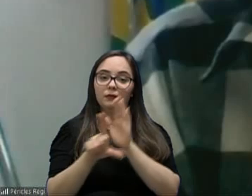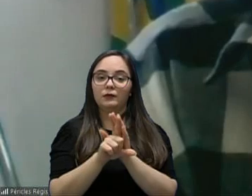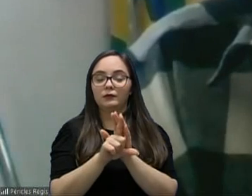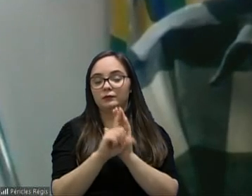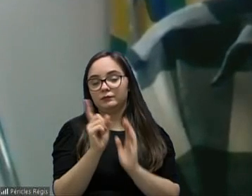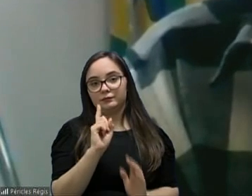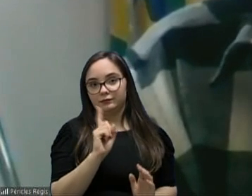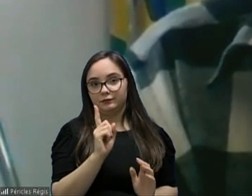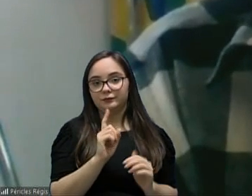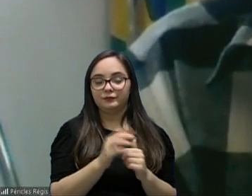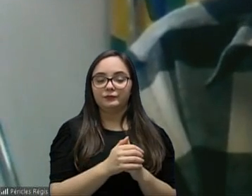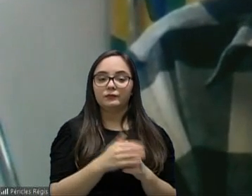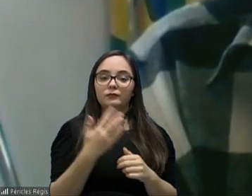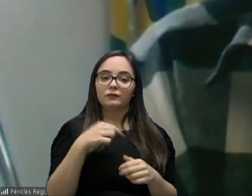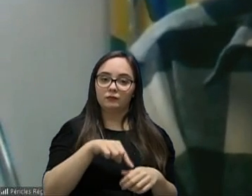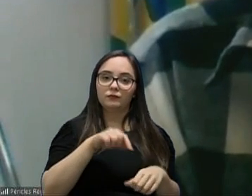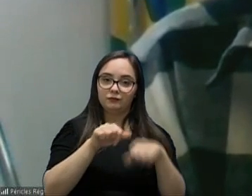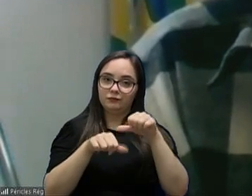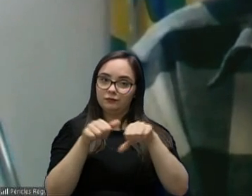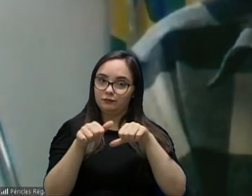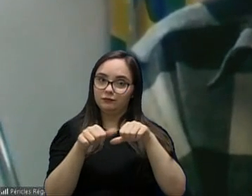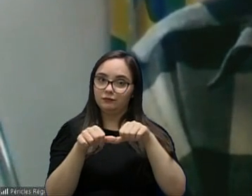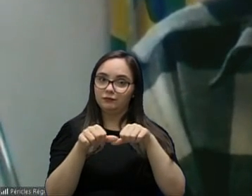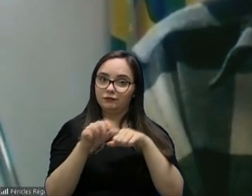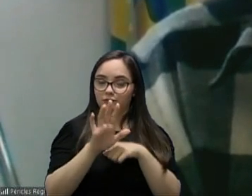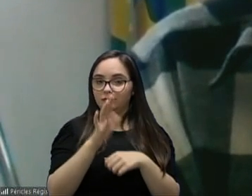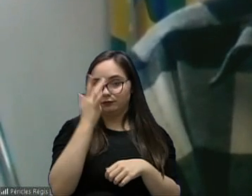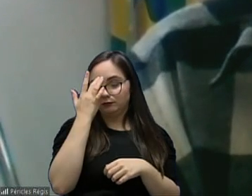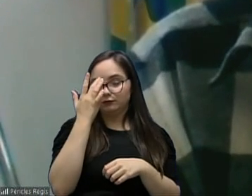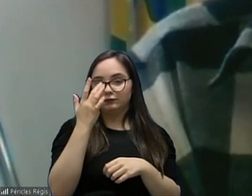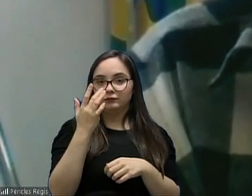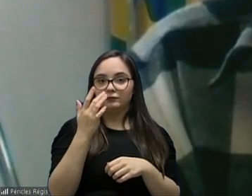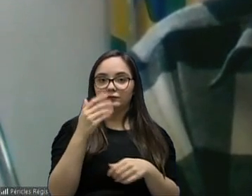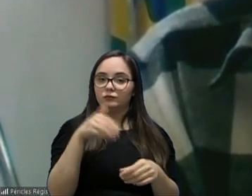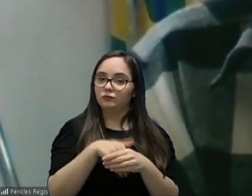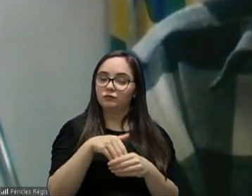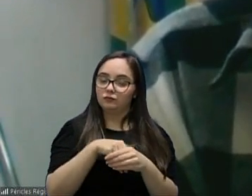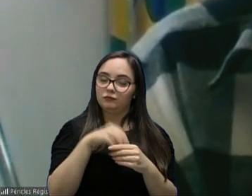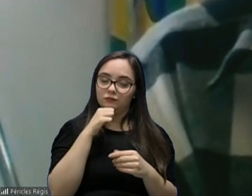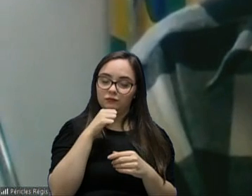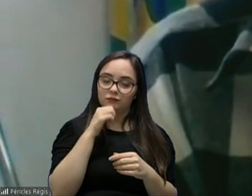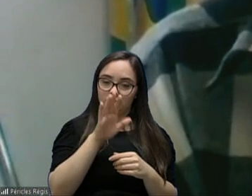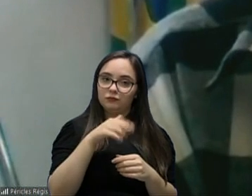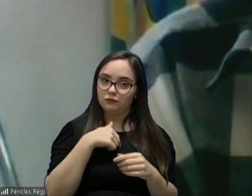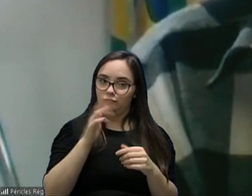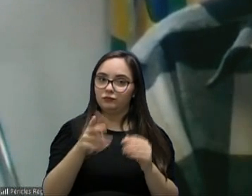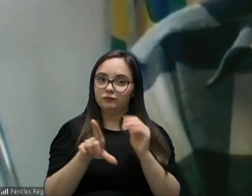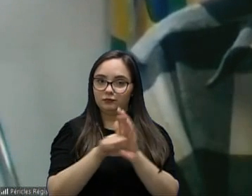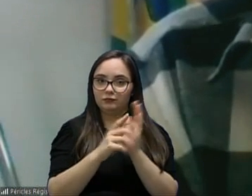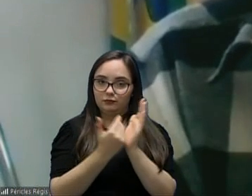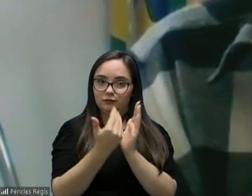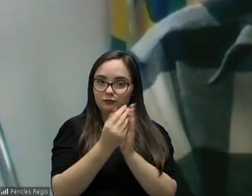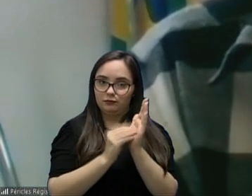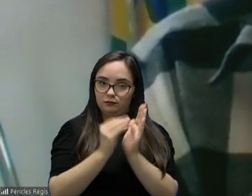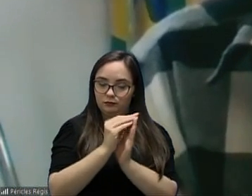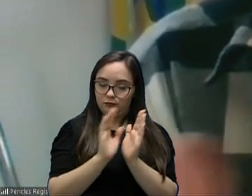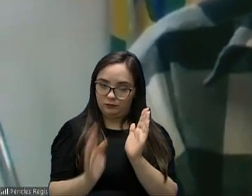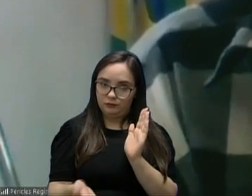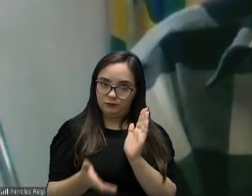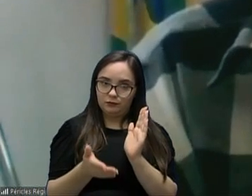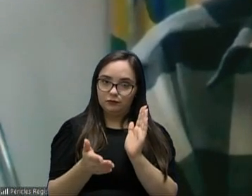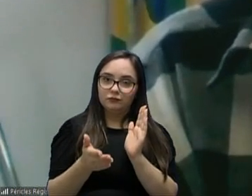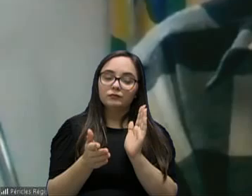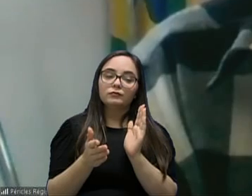Então, nós corrigimos isso daqui, eu acho que não está, não foi votado hoje, mas eu fiz a emenda, tinha